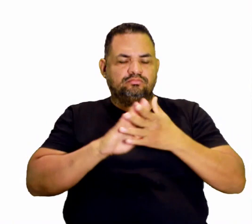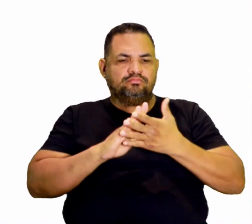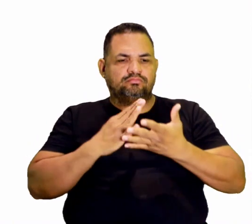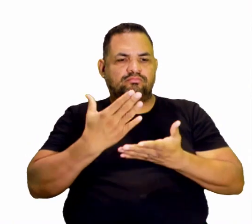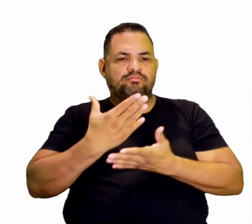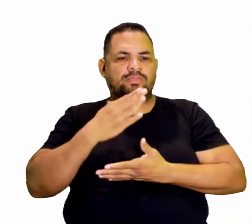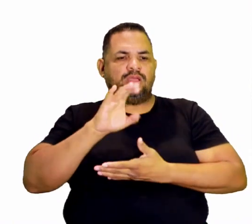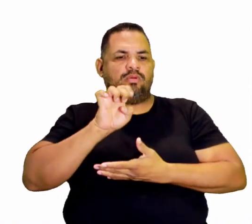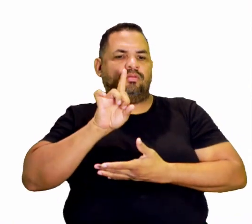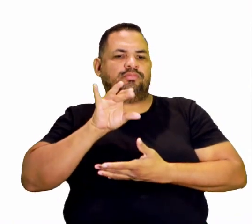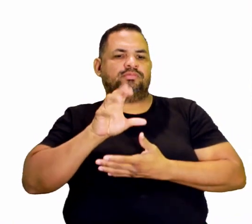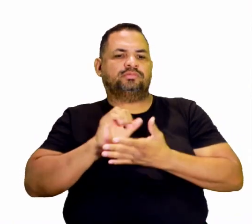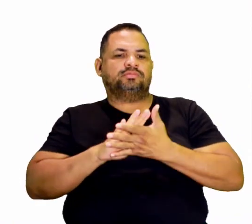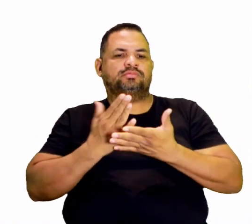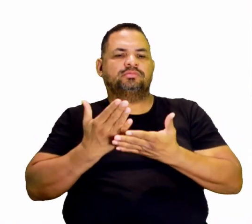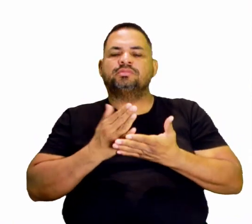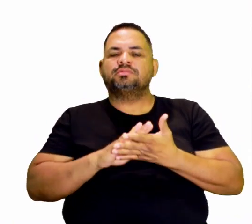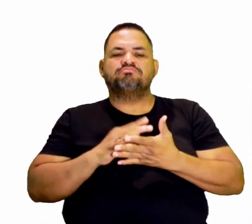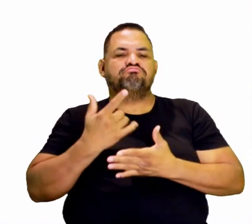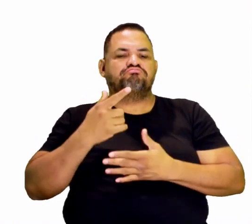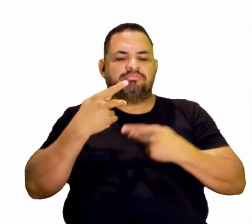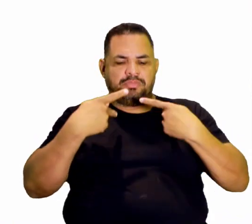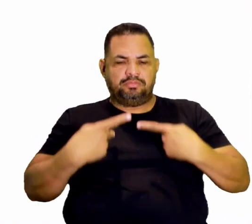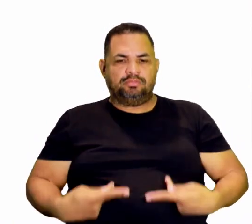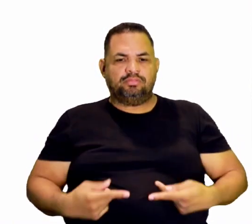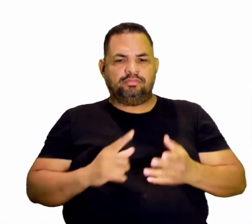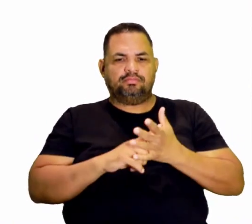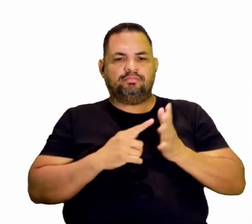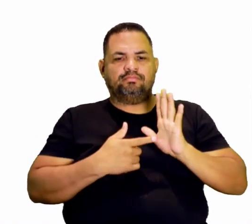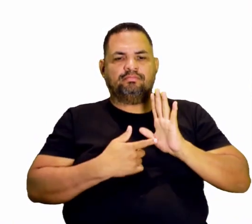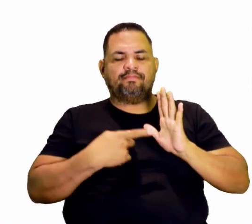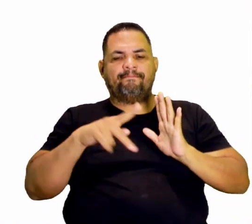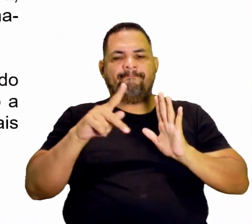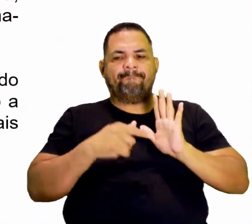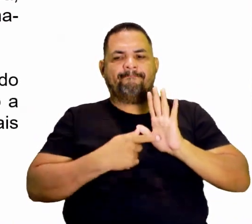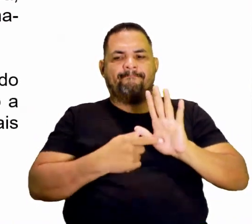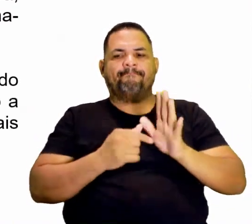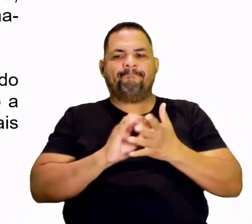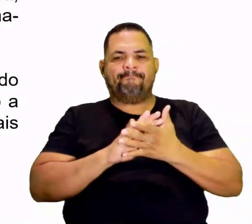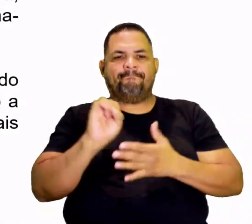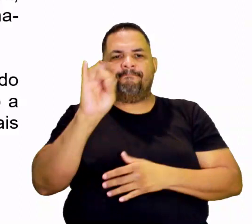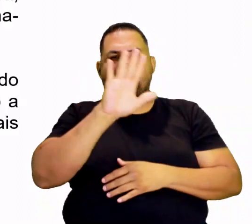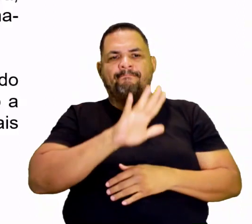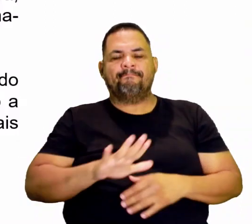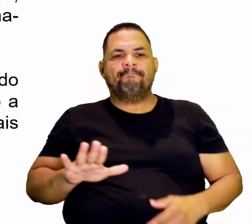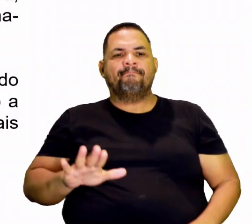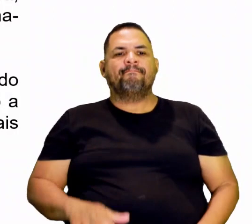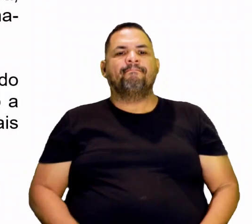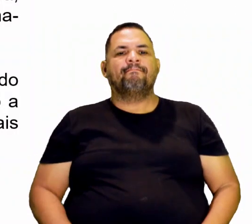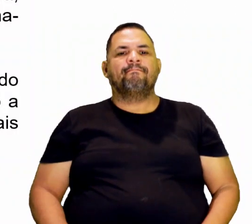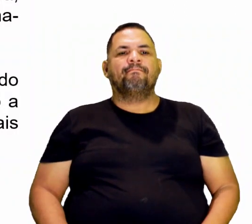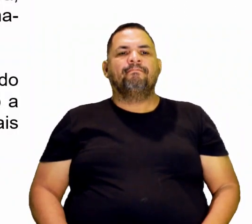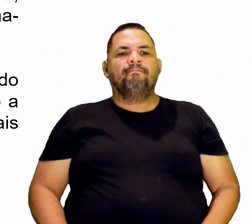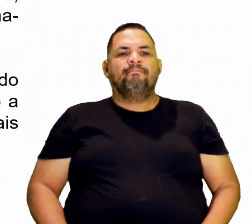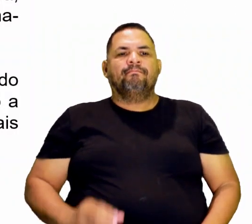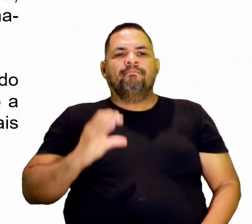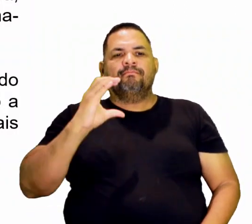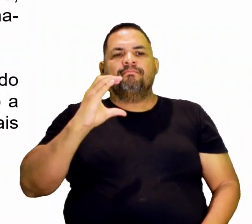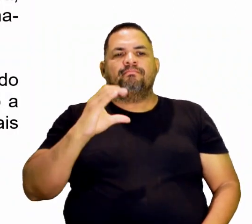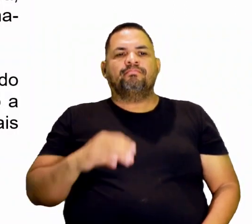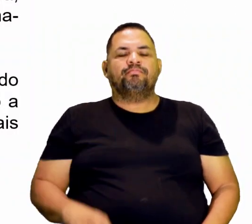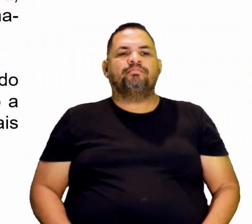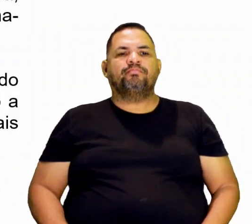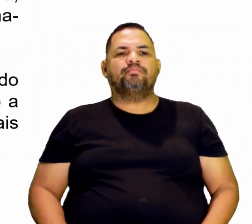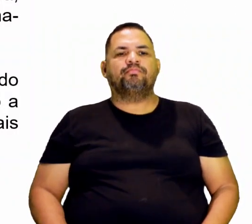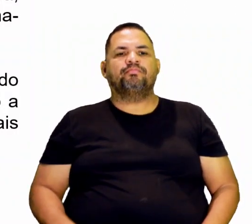uma abstração do ser humano para representar imagens. Na letra C você tem,